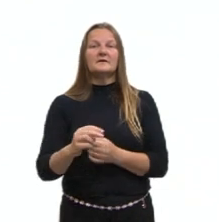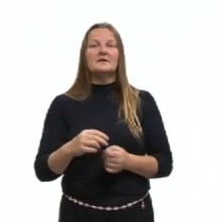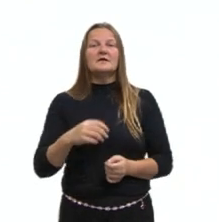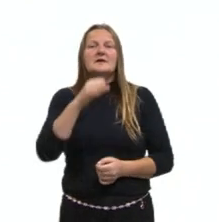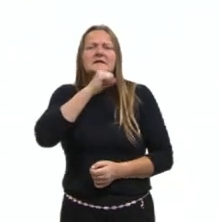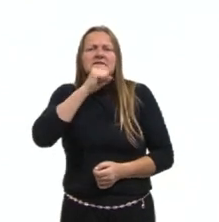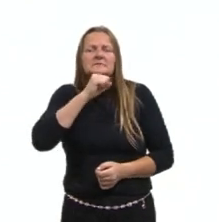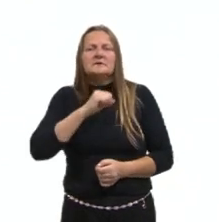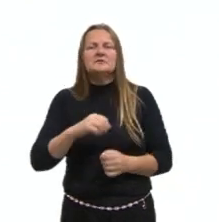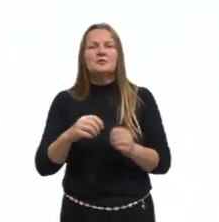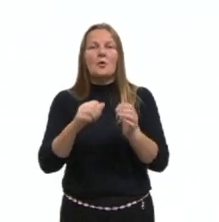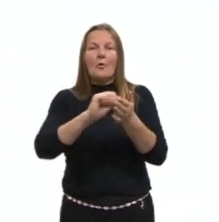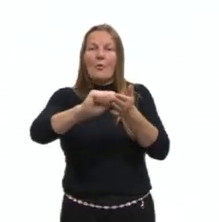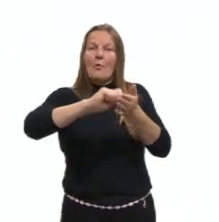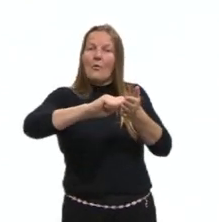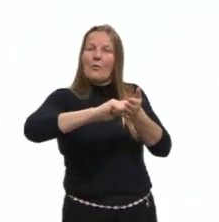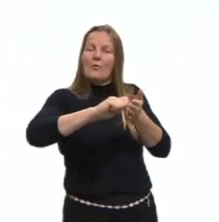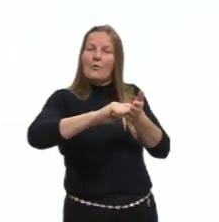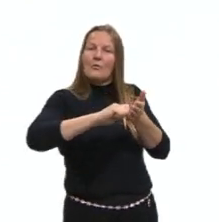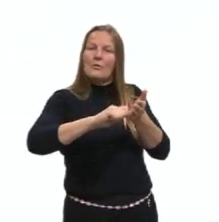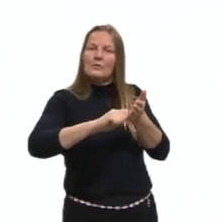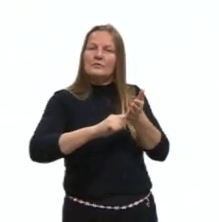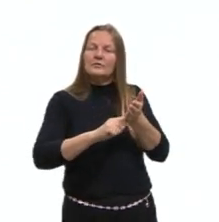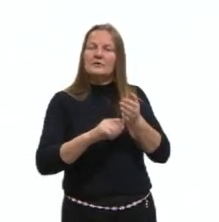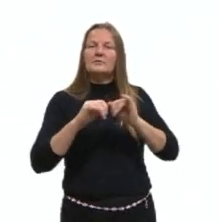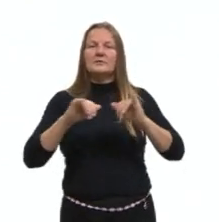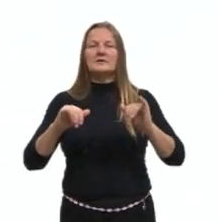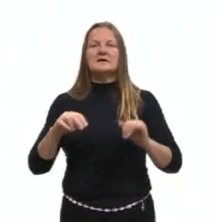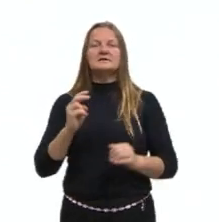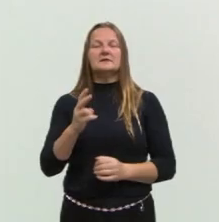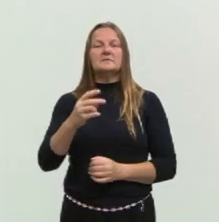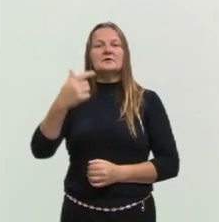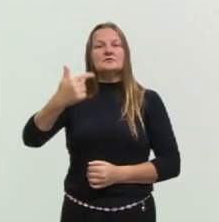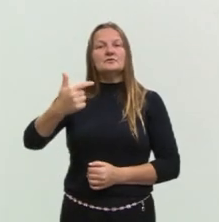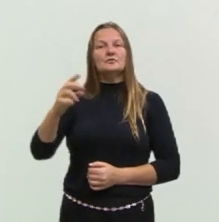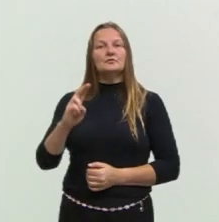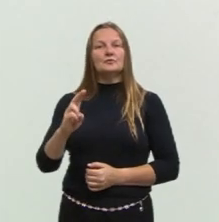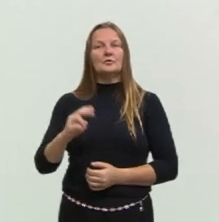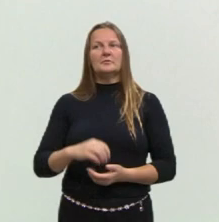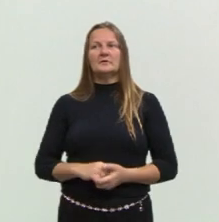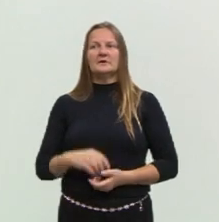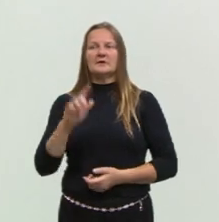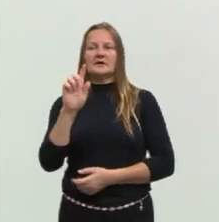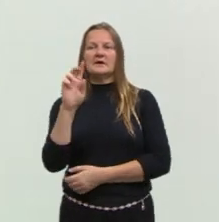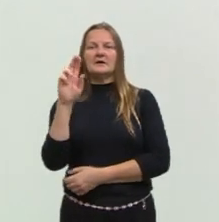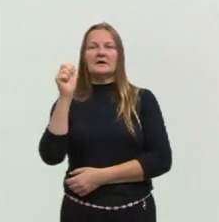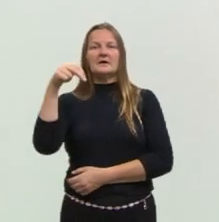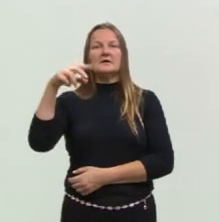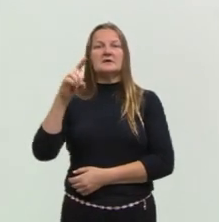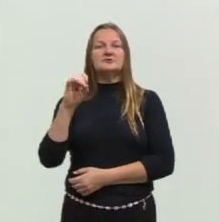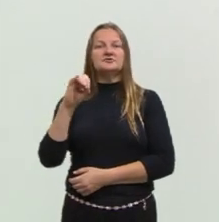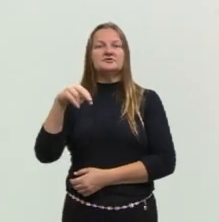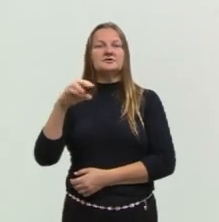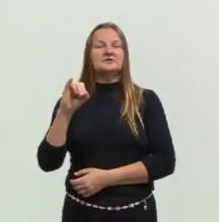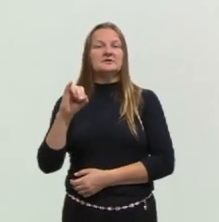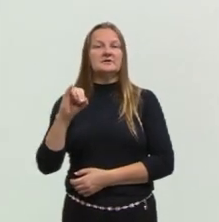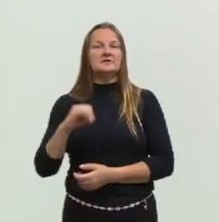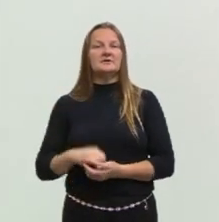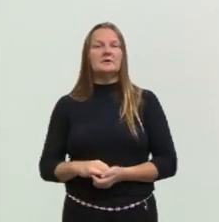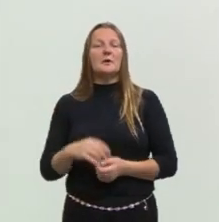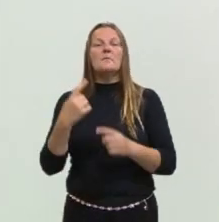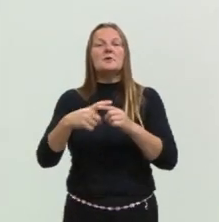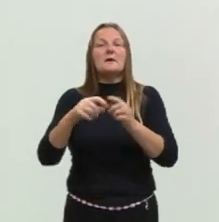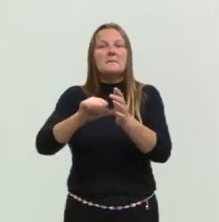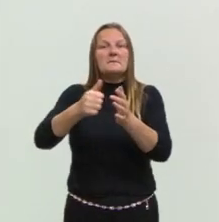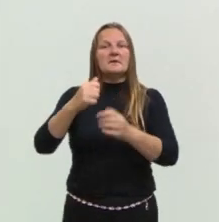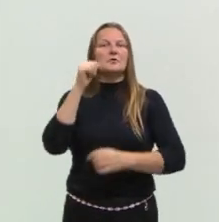o autor publicado nós somos autores publicadas vinha com um sobrenome né o grande e hoje se coloca o primeiro nome para quê